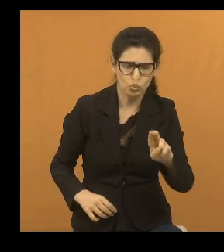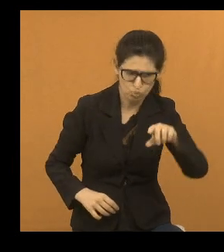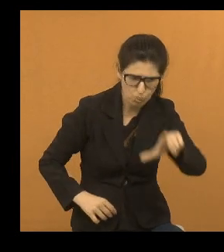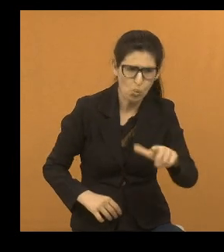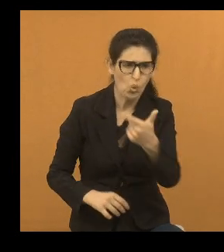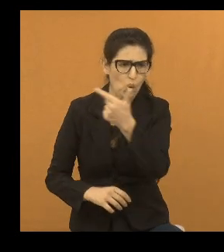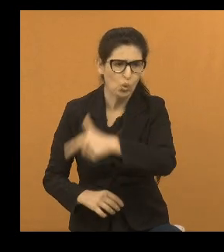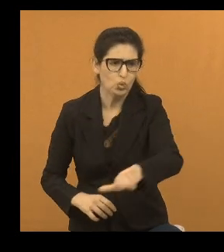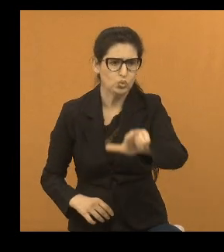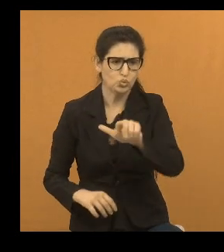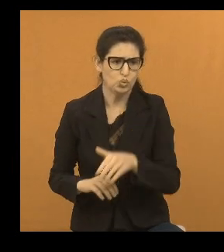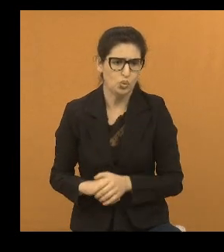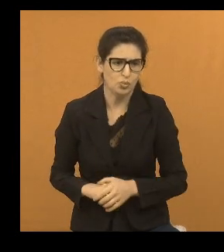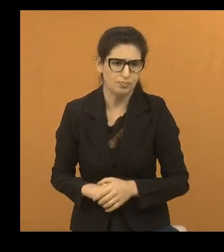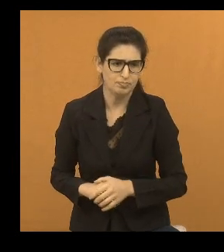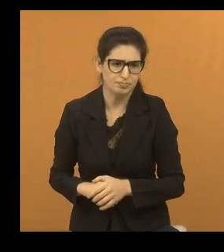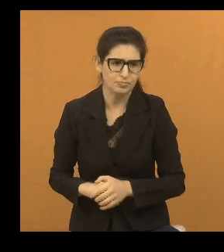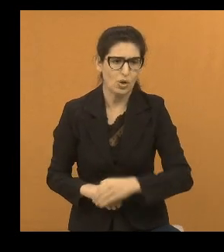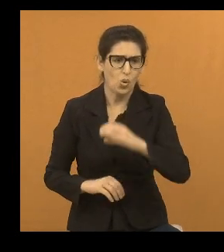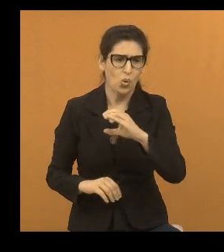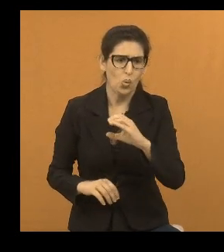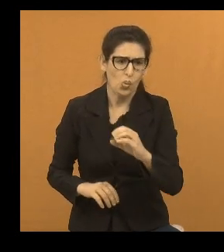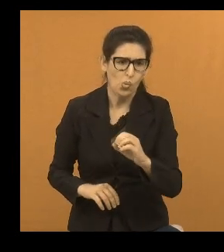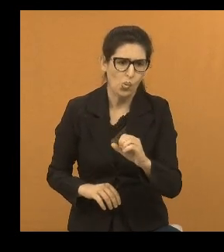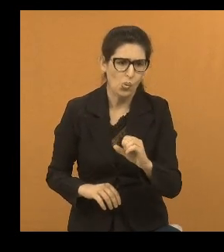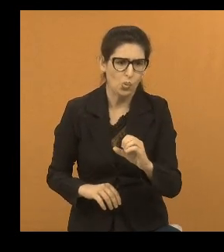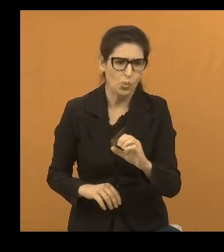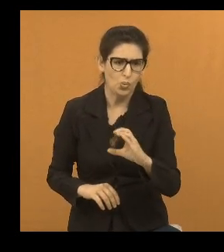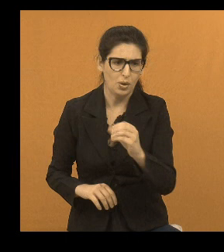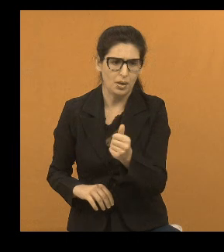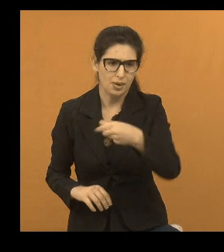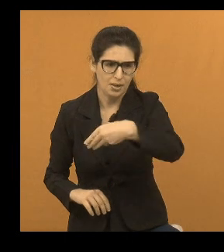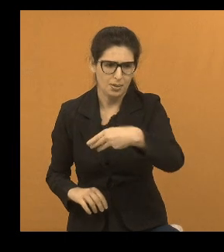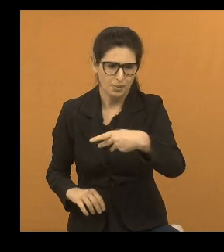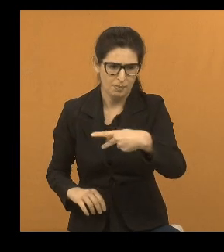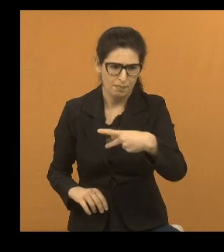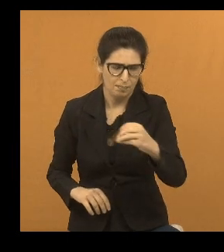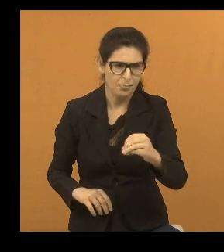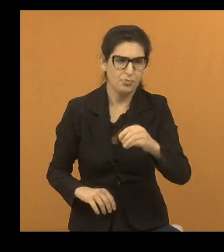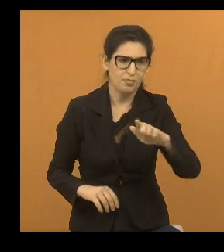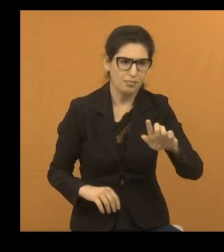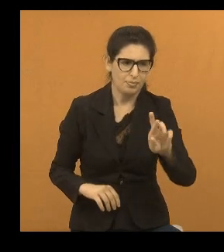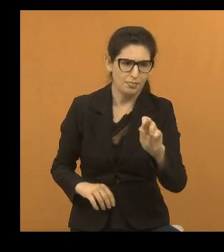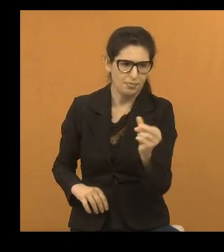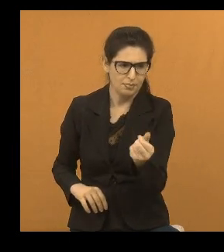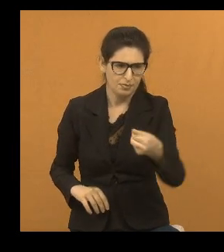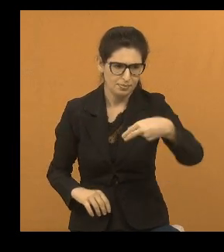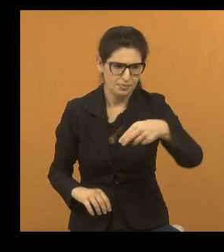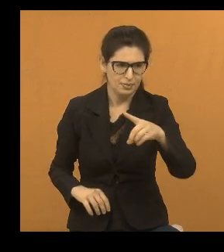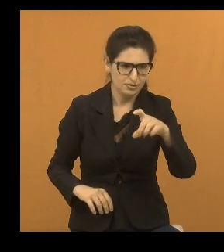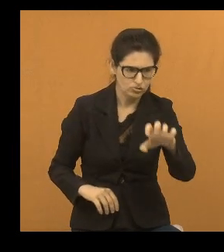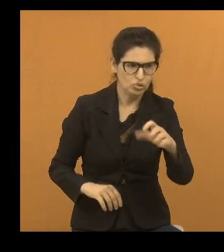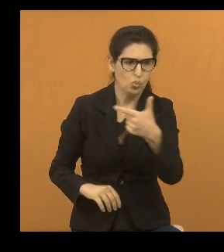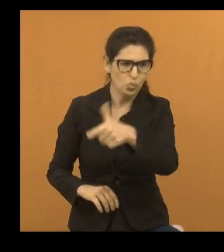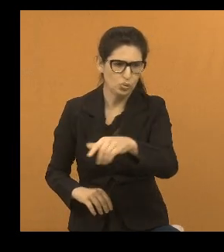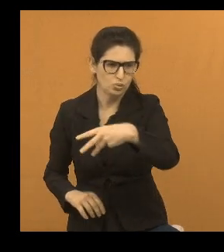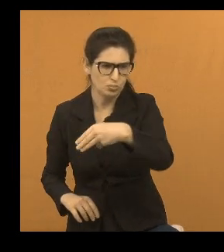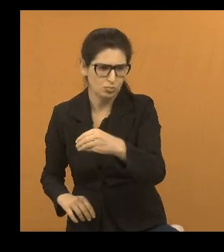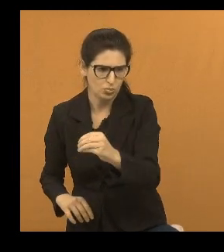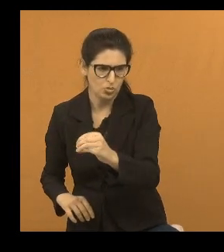Cristo e o Parque Linear do Campo Grande. A manutenção e ampliação desses parques